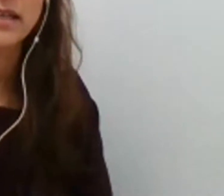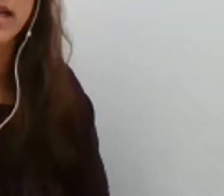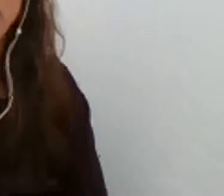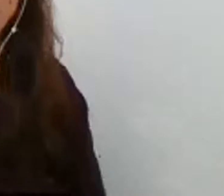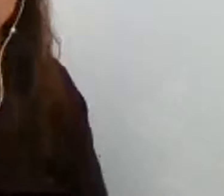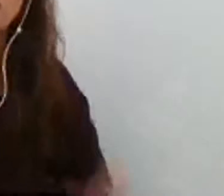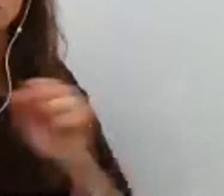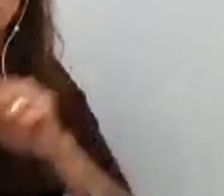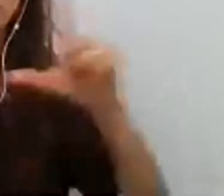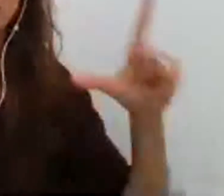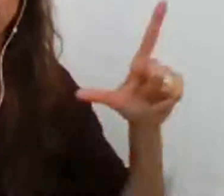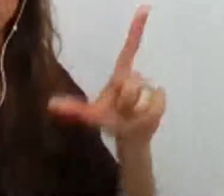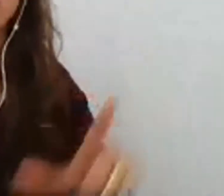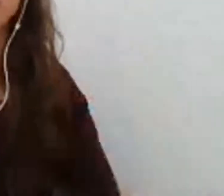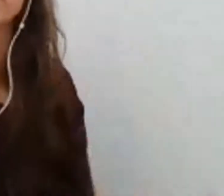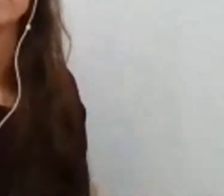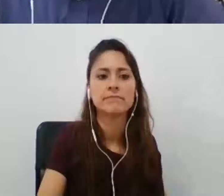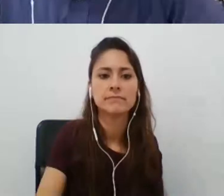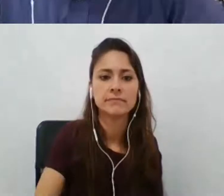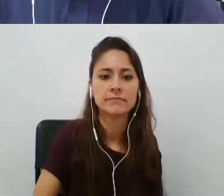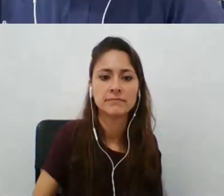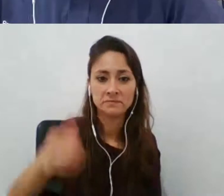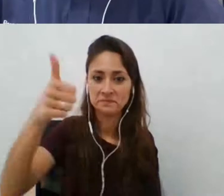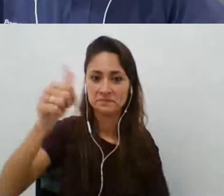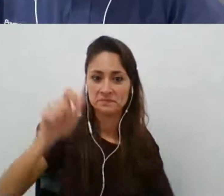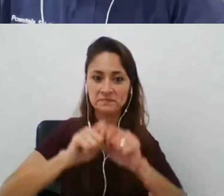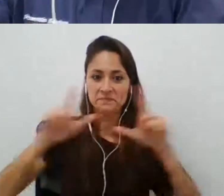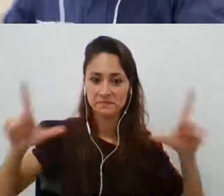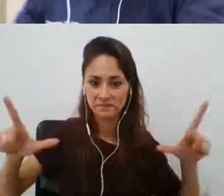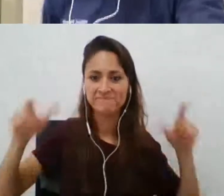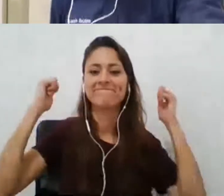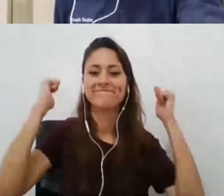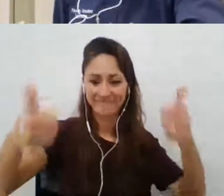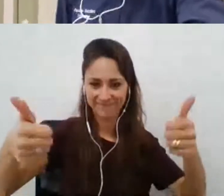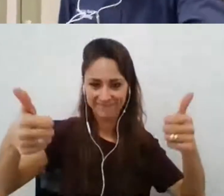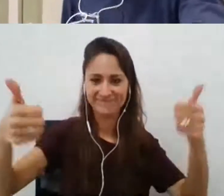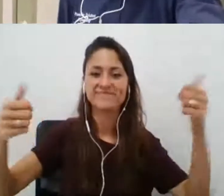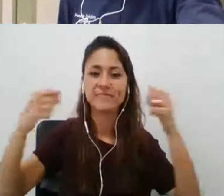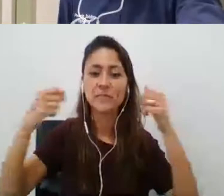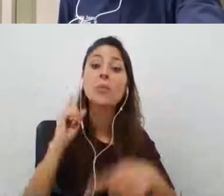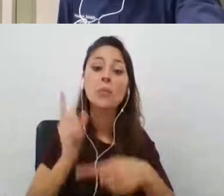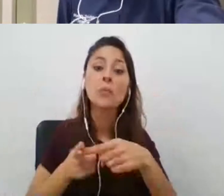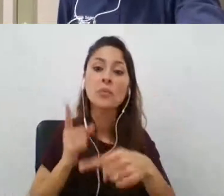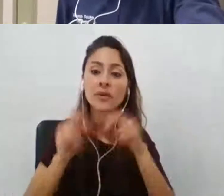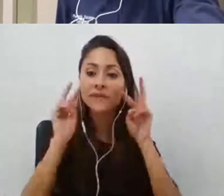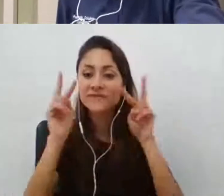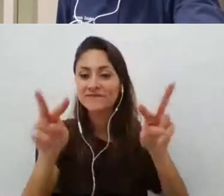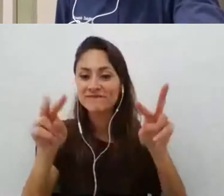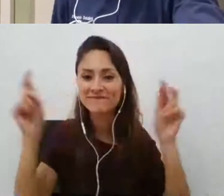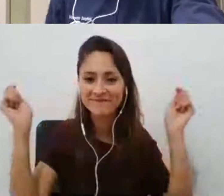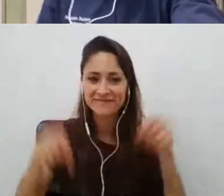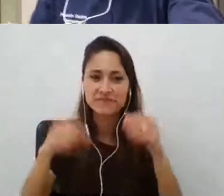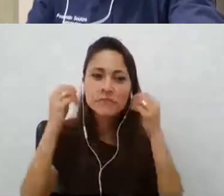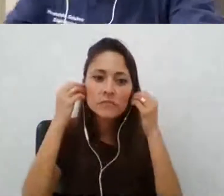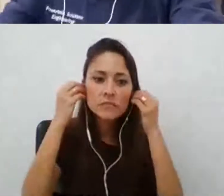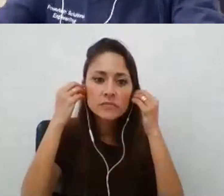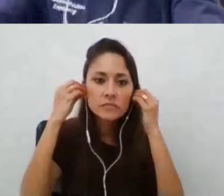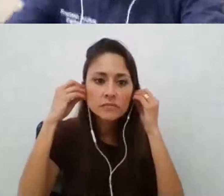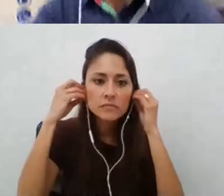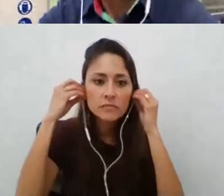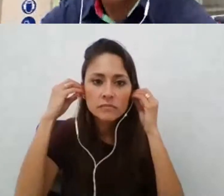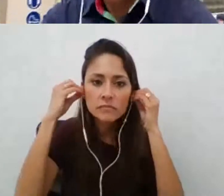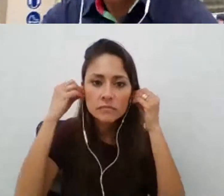destaque. Bárbara, coloca o Jair em destaque. Isso. Porque é isso. Beleza. Agora sim,